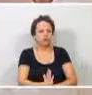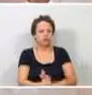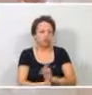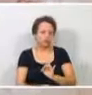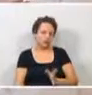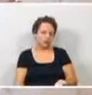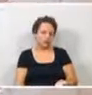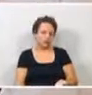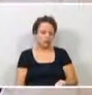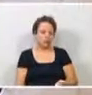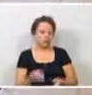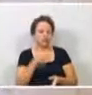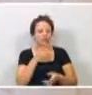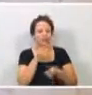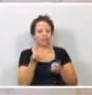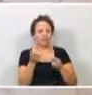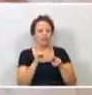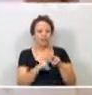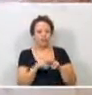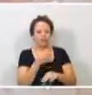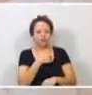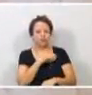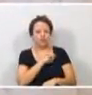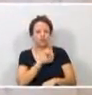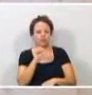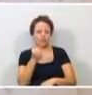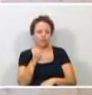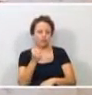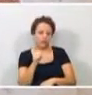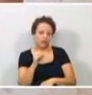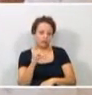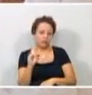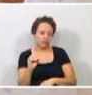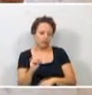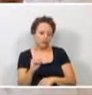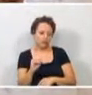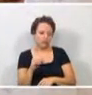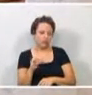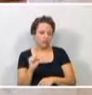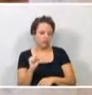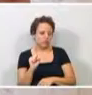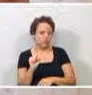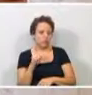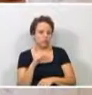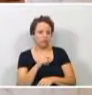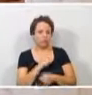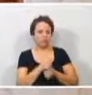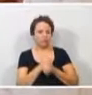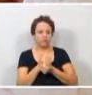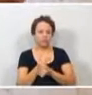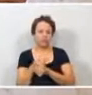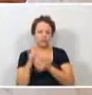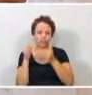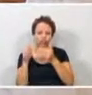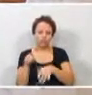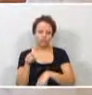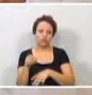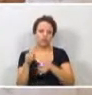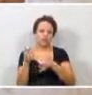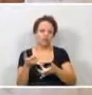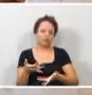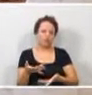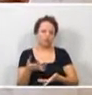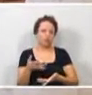Distrito Policial, onde ela foi encaminhada, a jovem não citou ameaças nenhuma durante